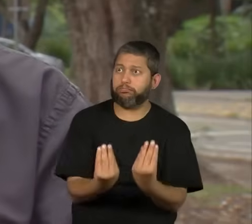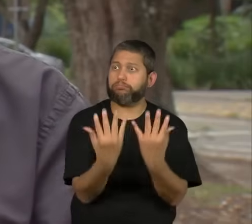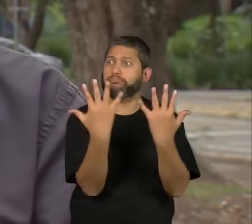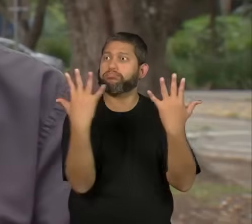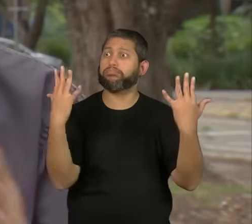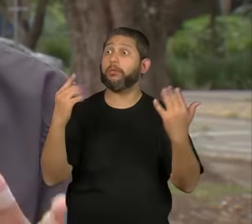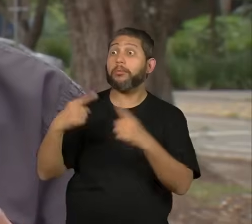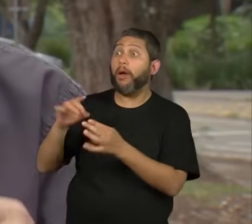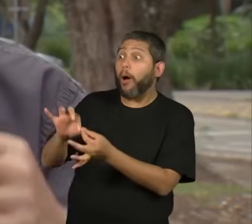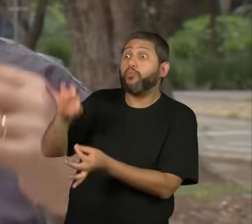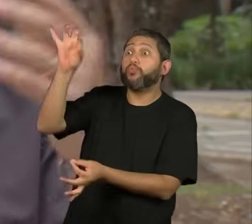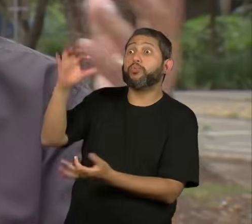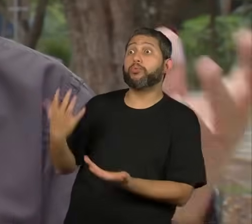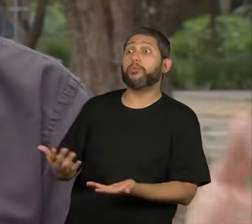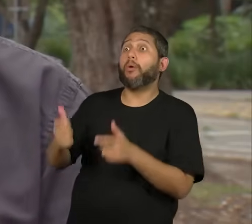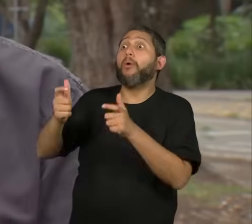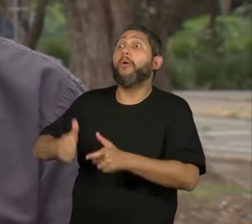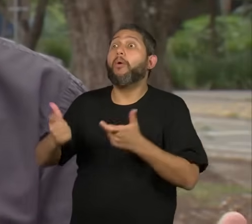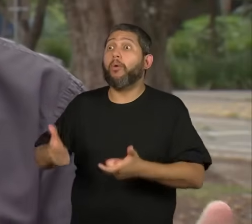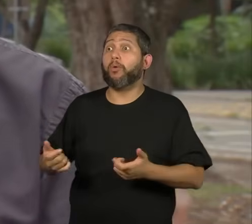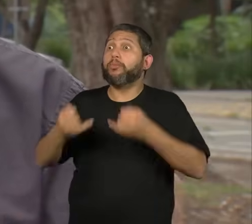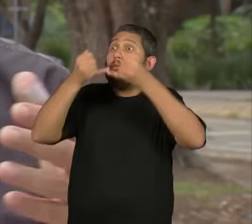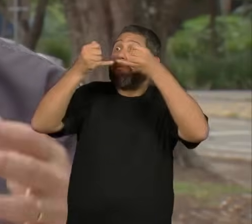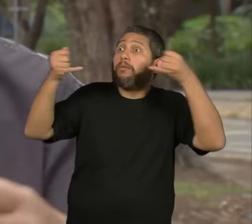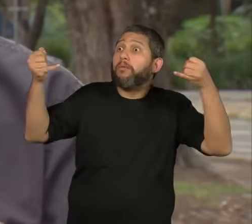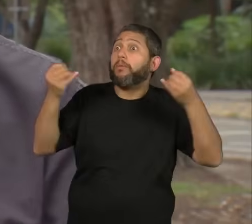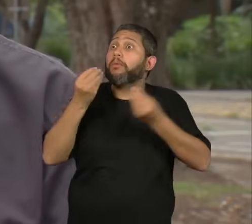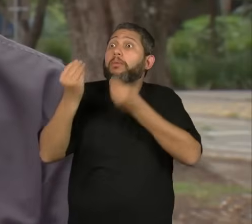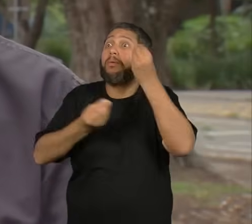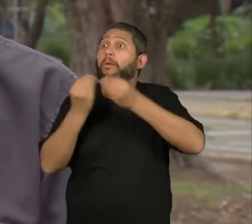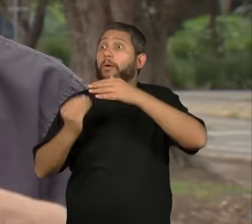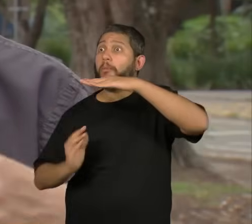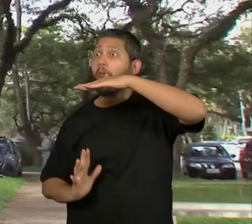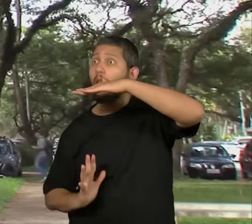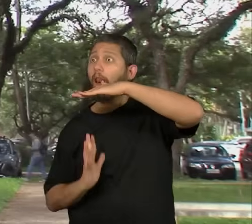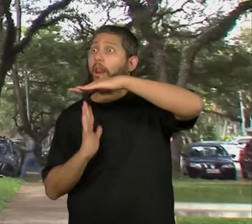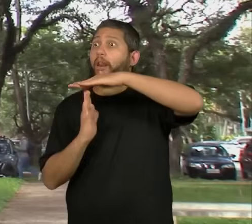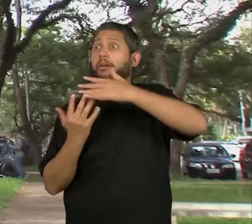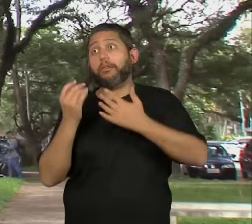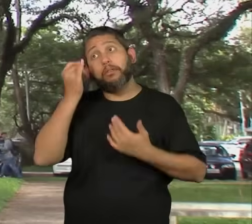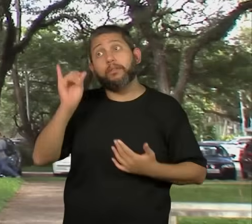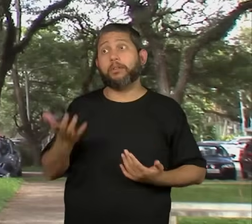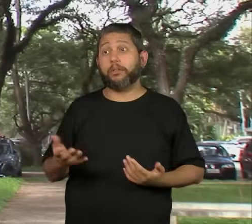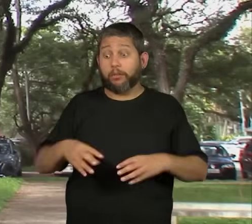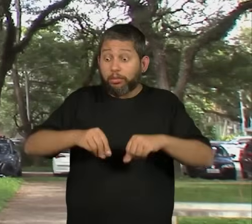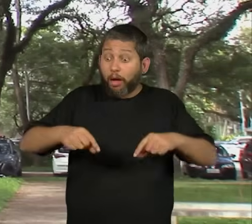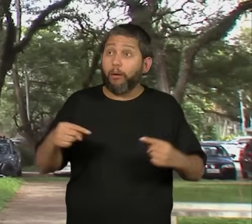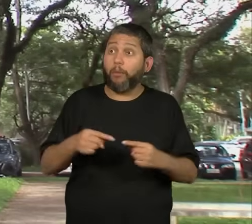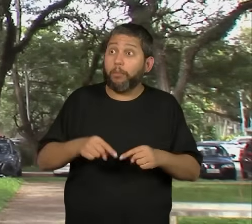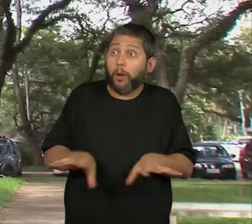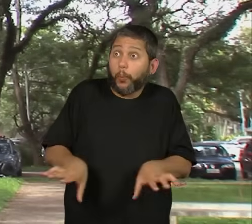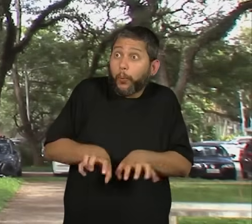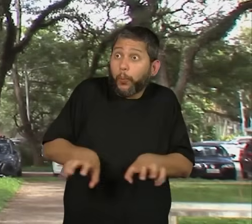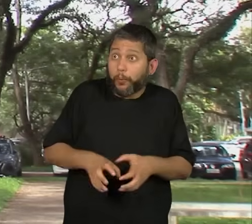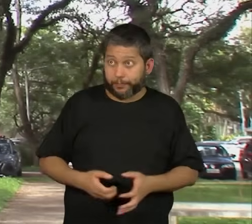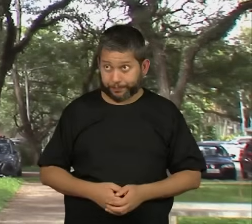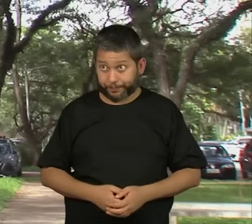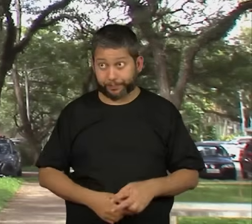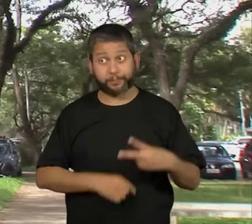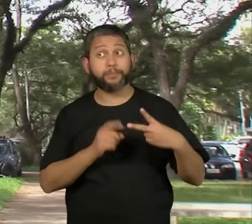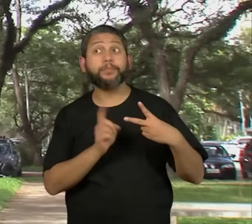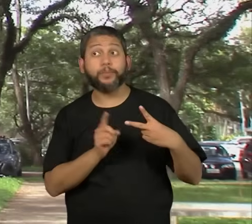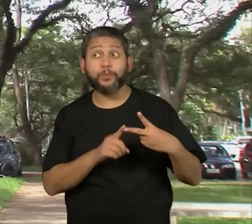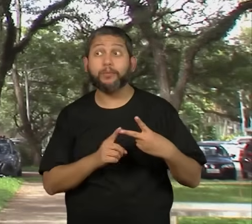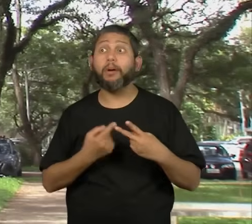tamanho da árvore, onde ela está, as relações com a fiação elétrica, com o solo. O outro desafio é o